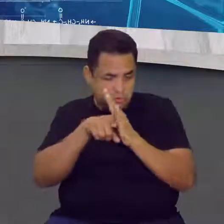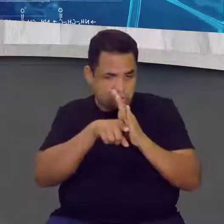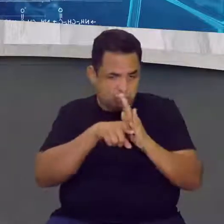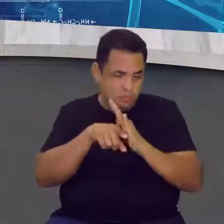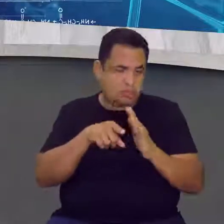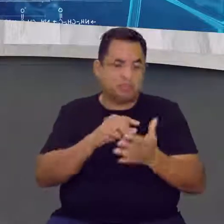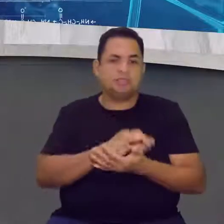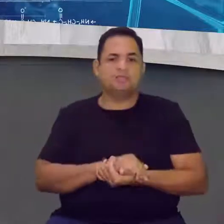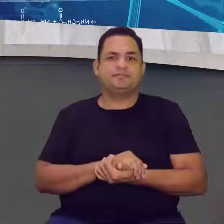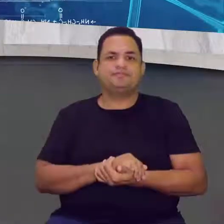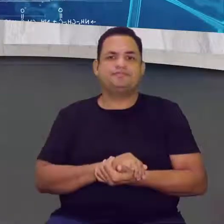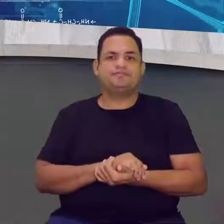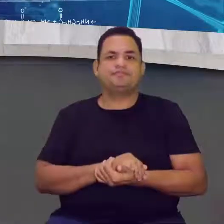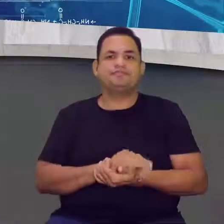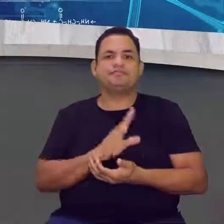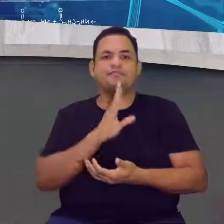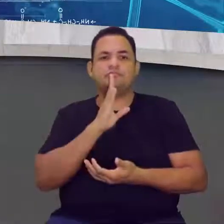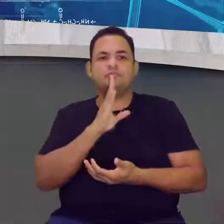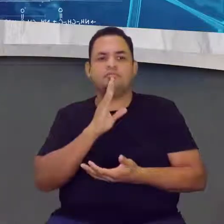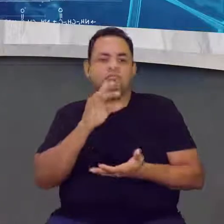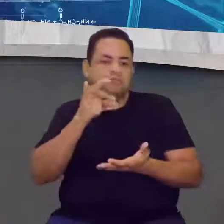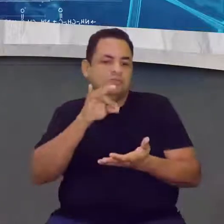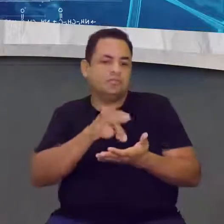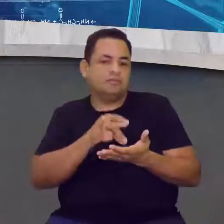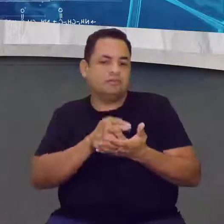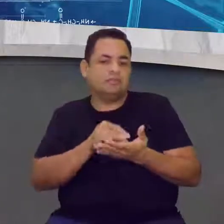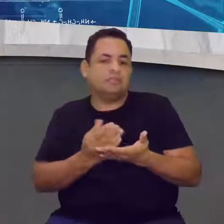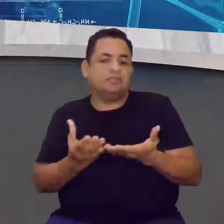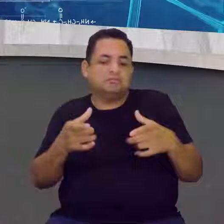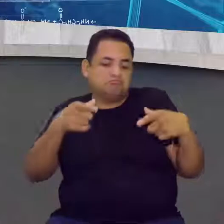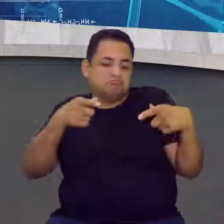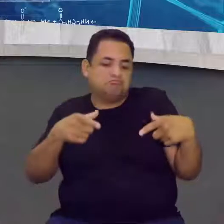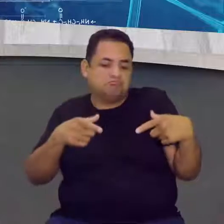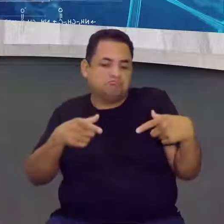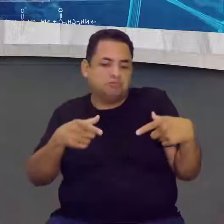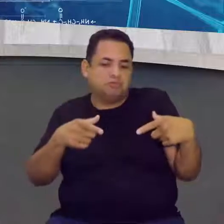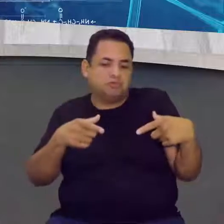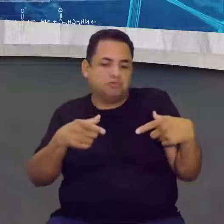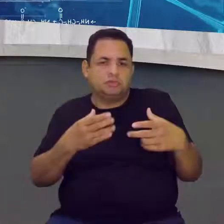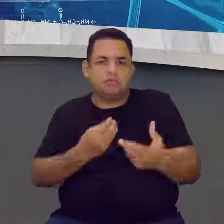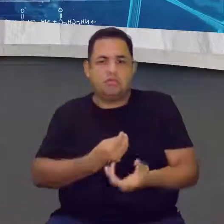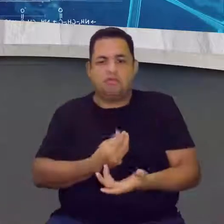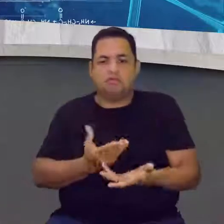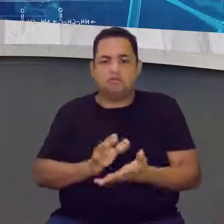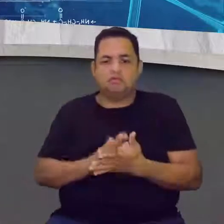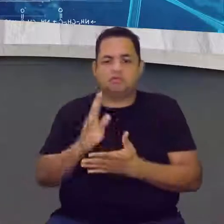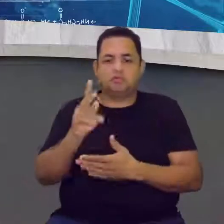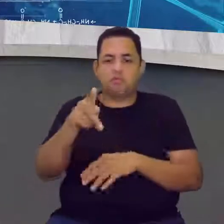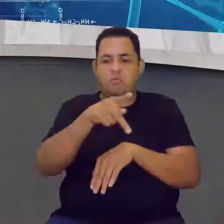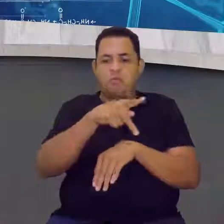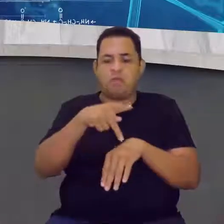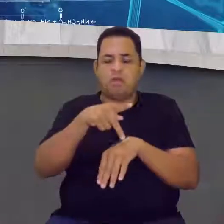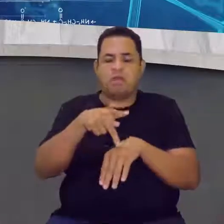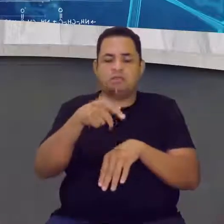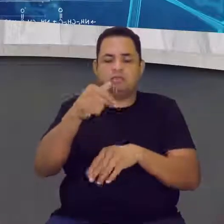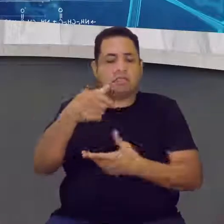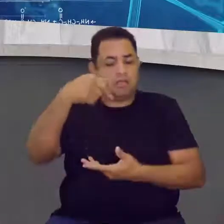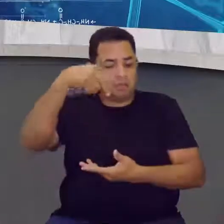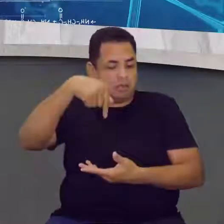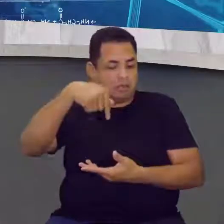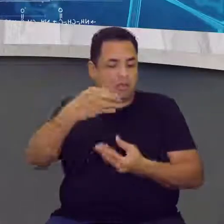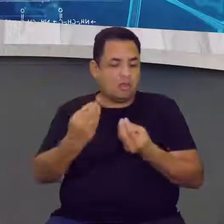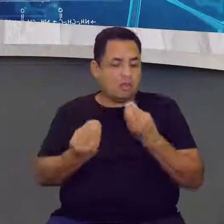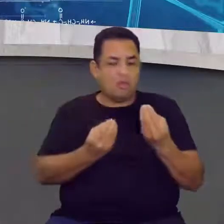situações e conhecer a realidade do país onde você vive. Né? Se a gente fala de Brasil, eu tenho que saber como é que está